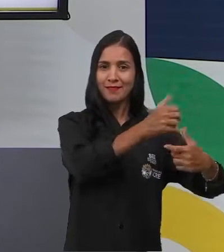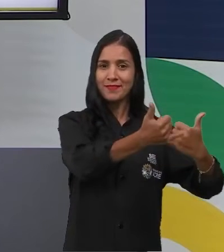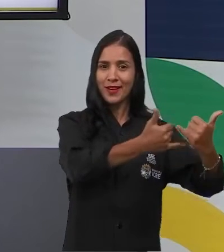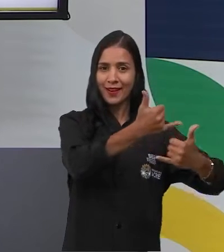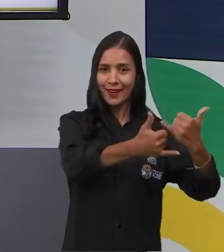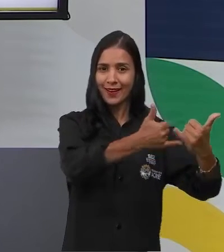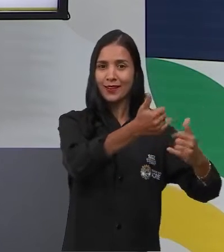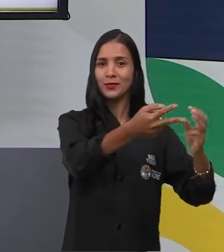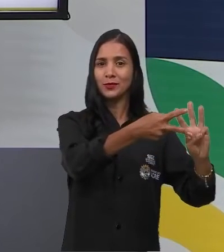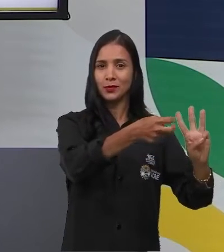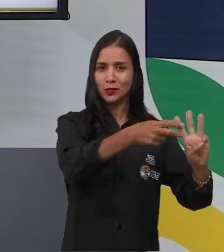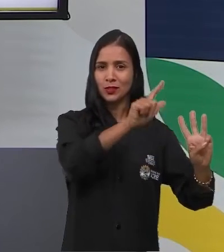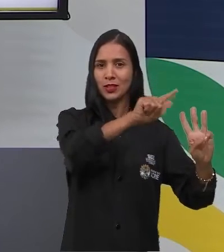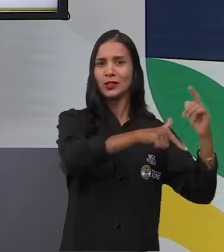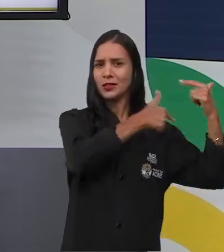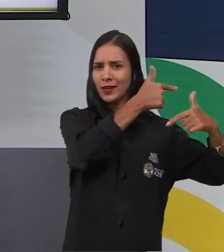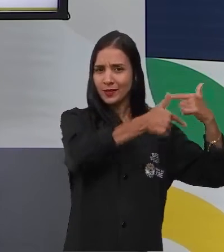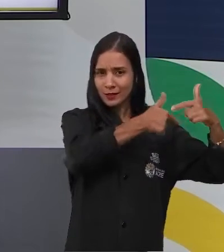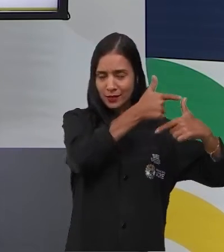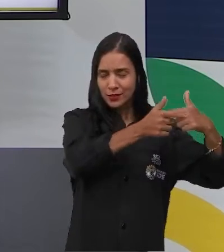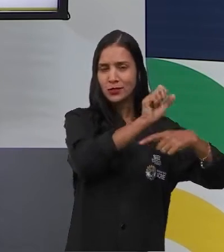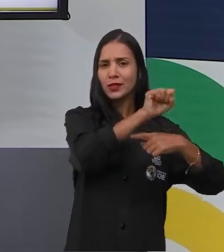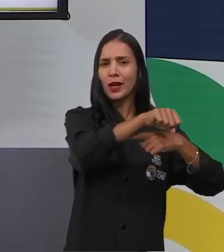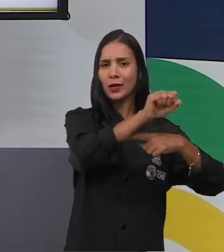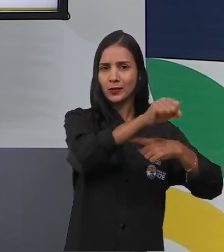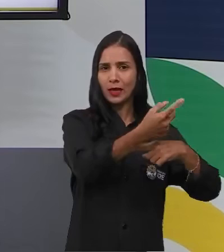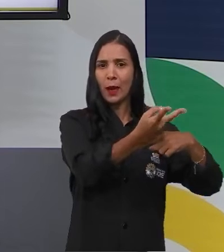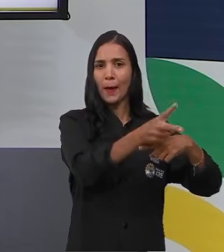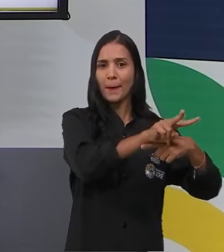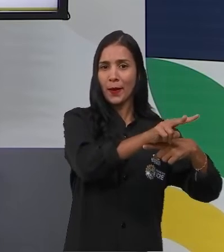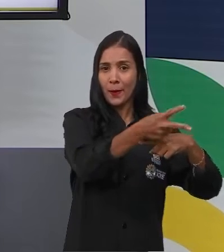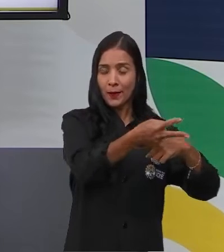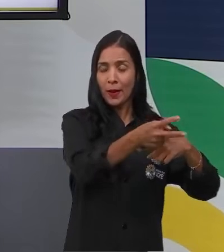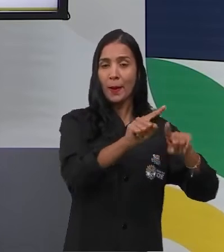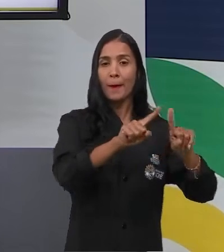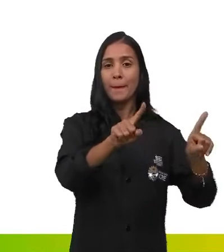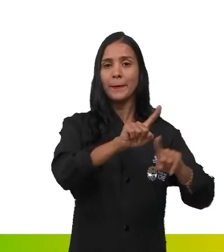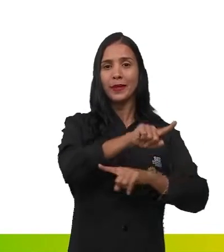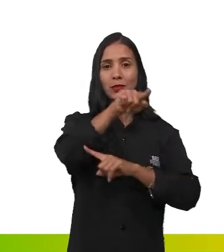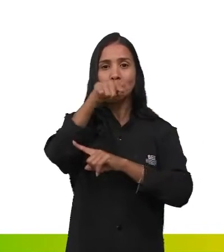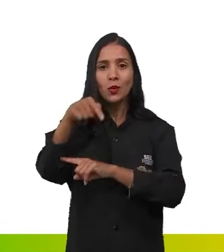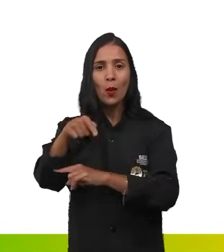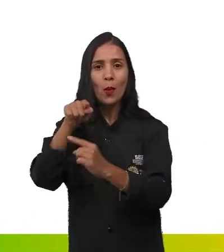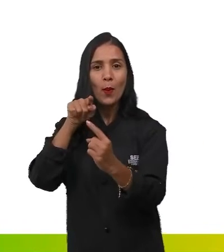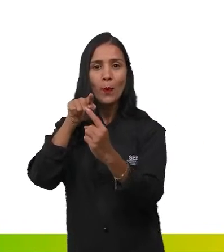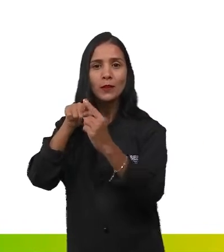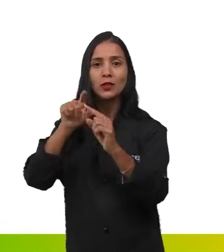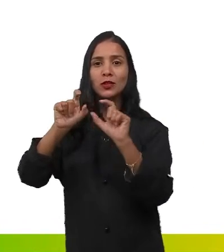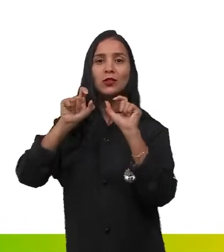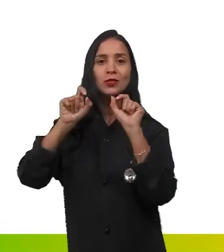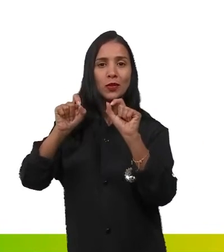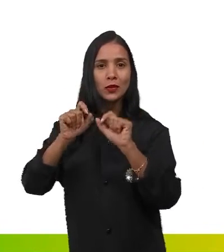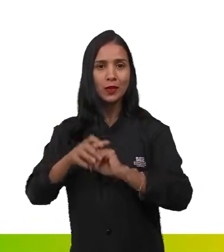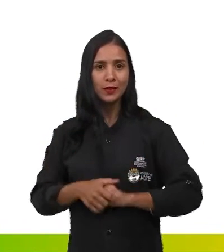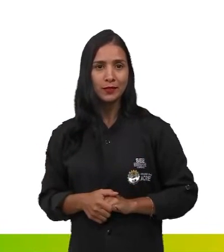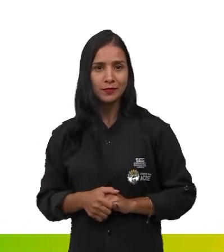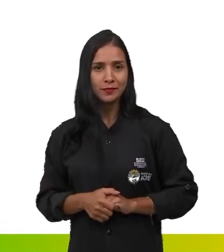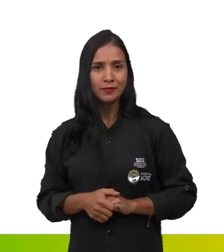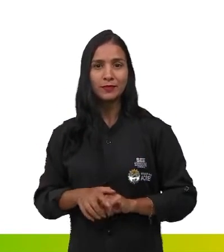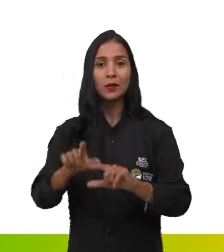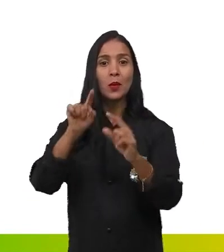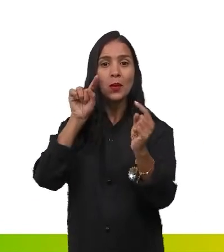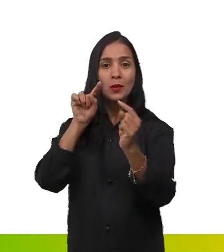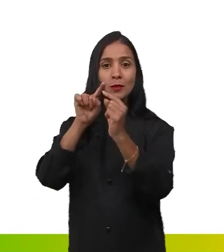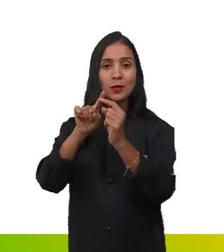viés tradicional, espiritual, ritualístico, mas aqui, ó, o objetivo é a integração